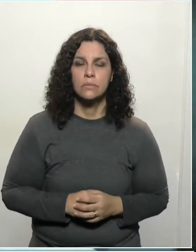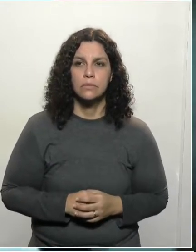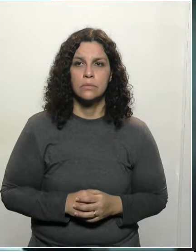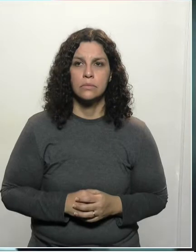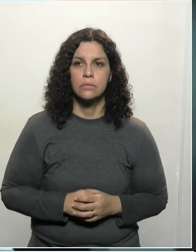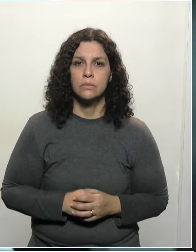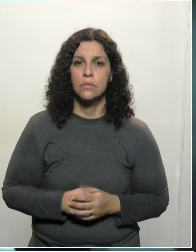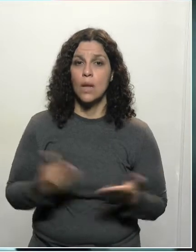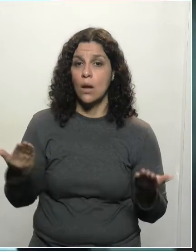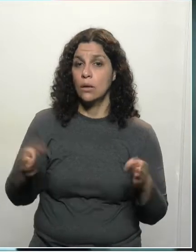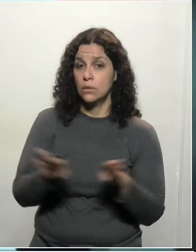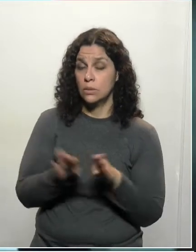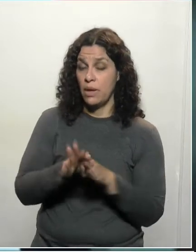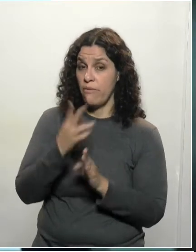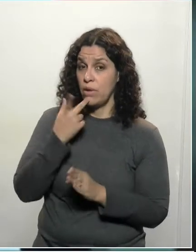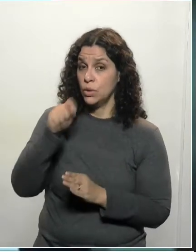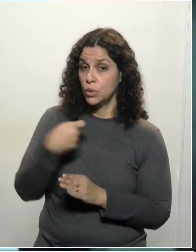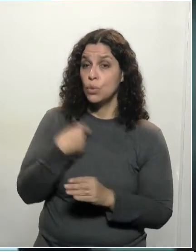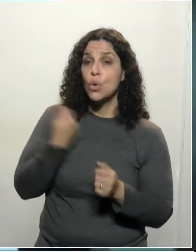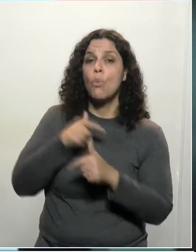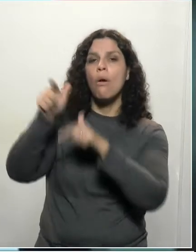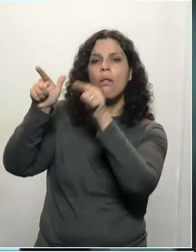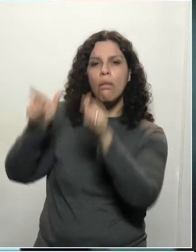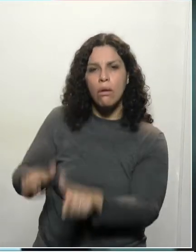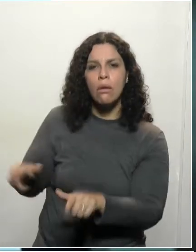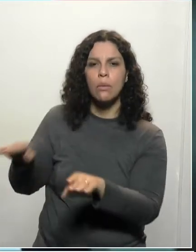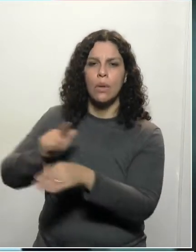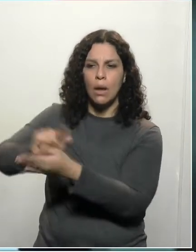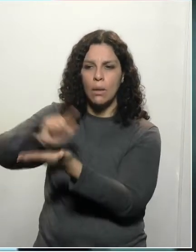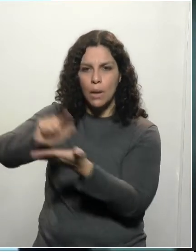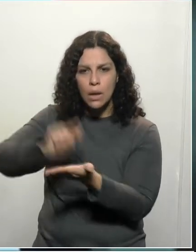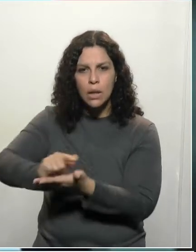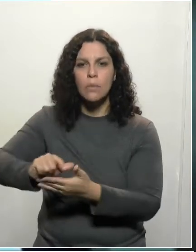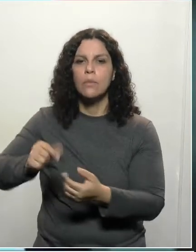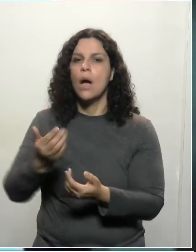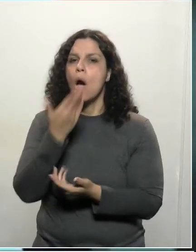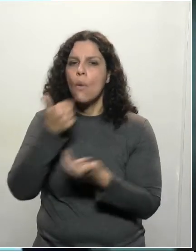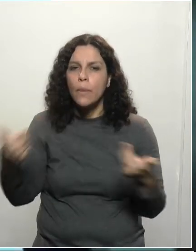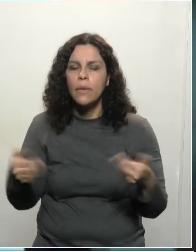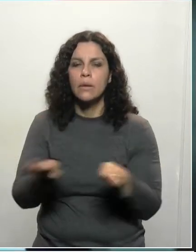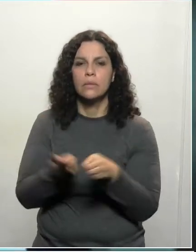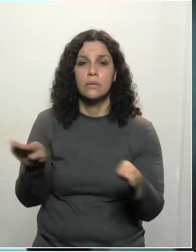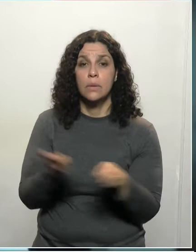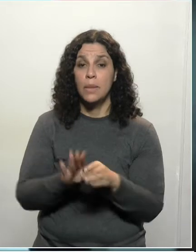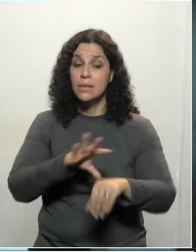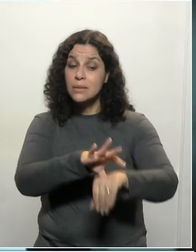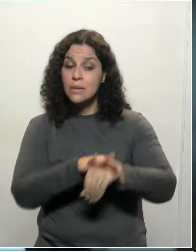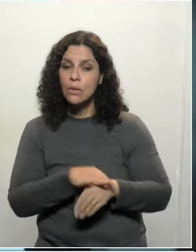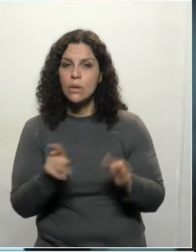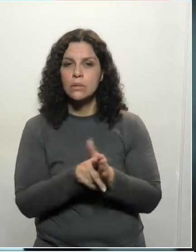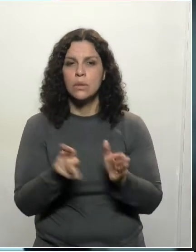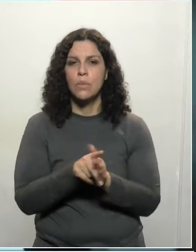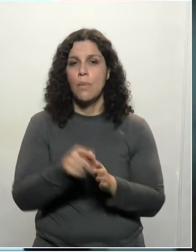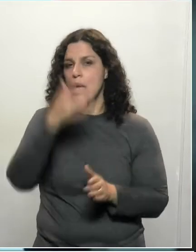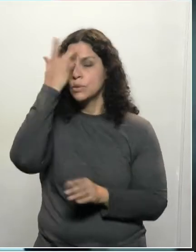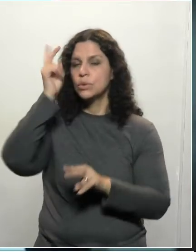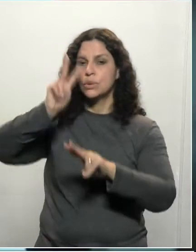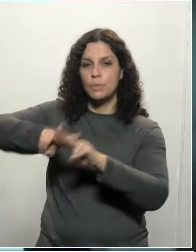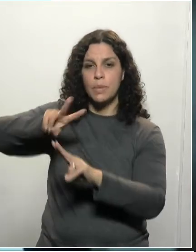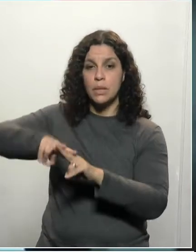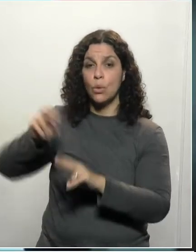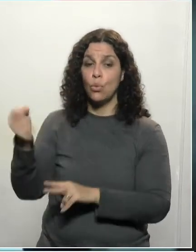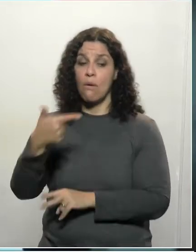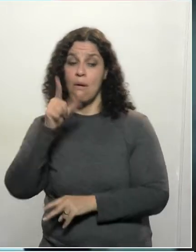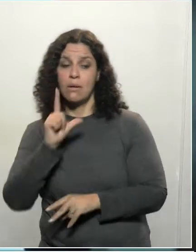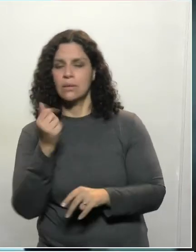Os fatos são de que as condições de higiene, alimentação e segurança dos presos pioraram muito em relação às condições anteriores,